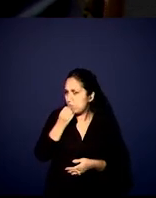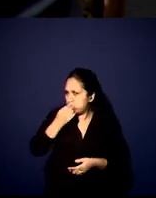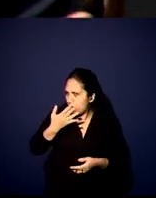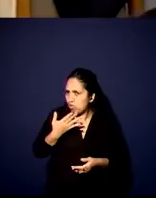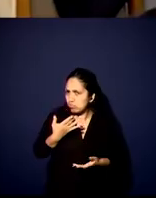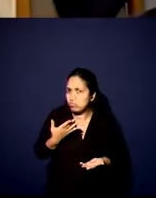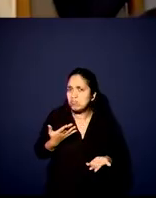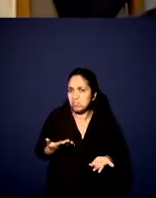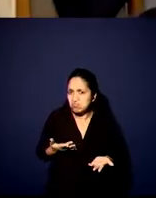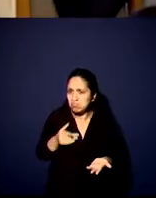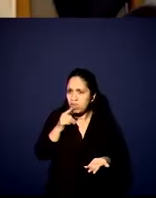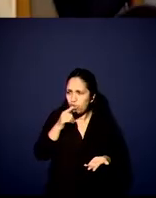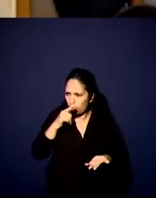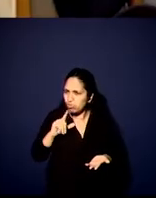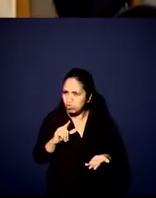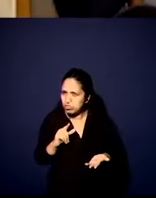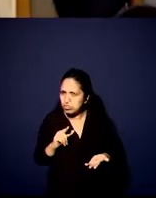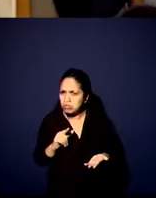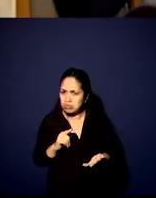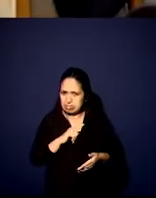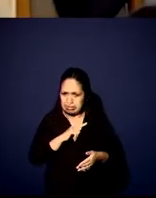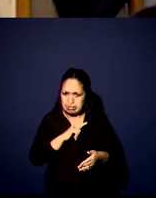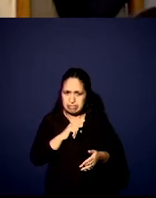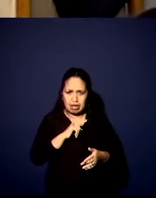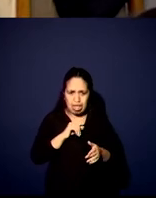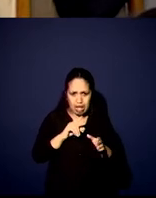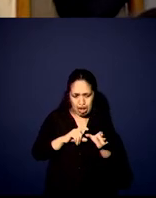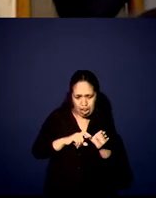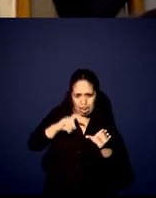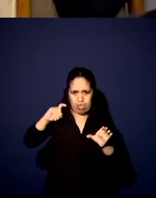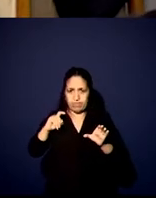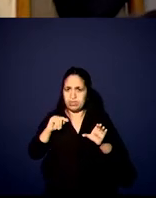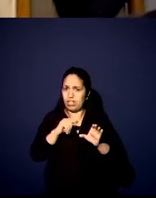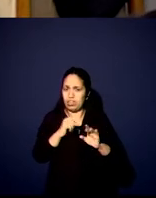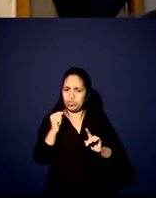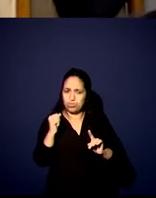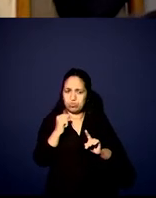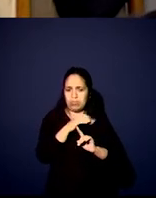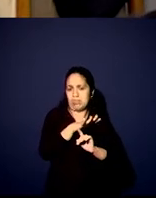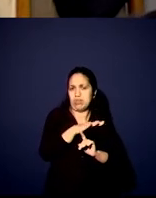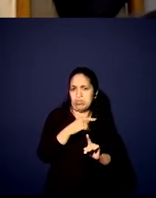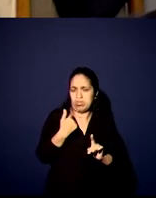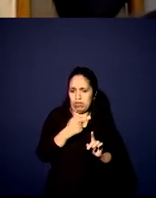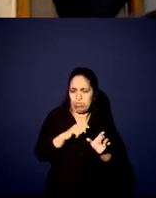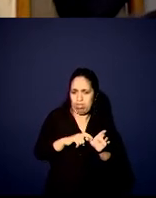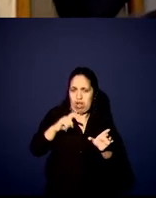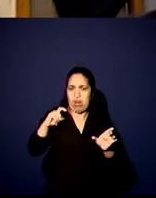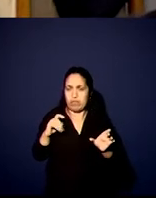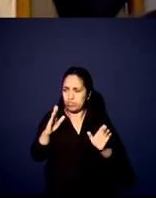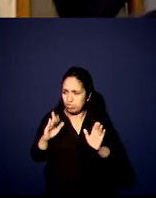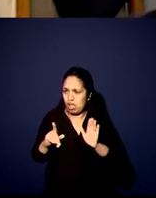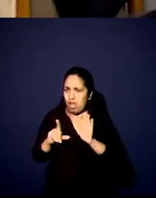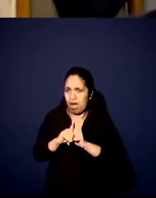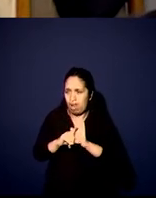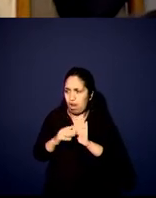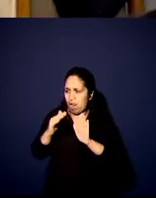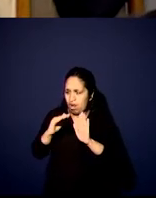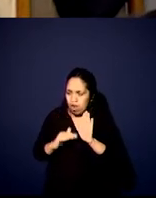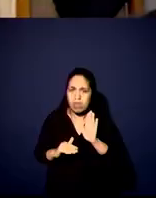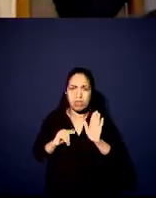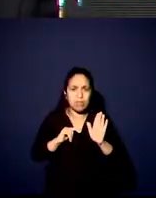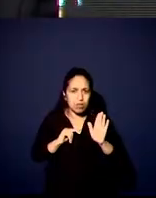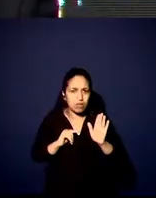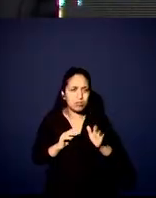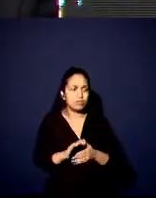o seu considera que é um grande institucional tem autonomia do Banco Central como prevista de lei hoje Claro